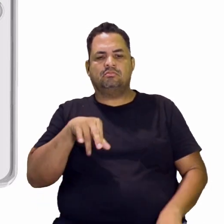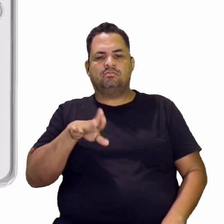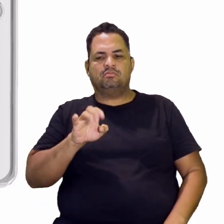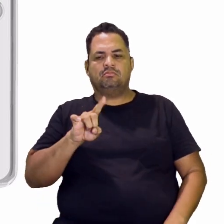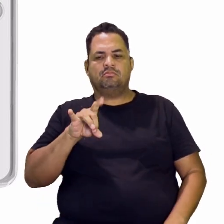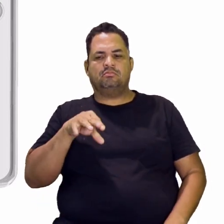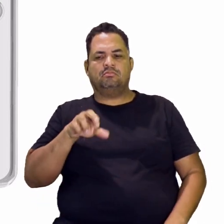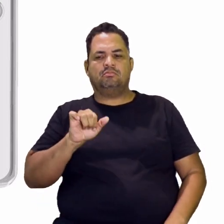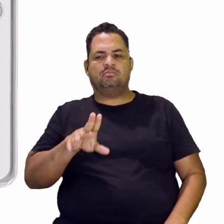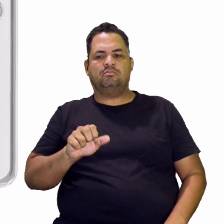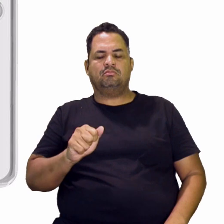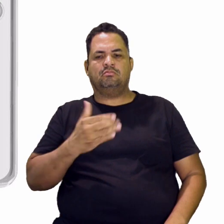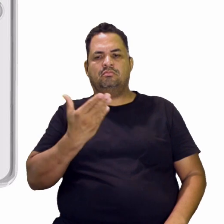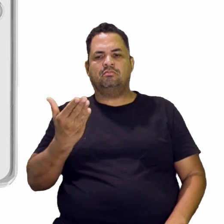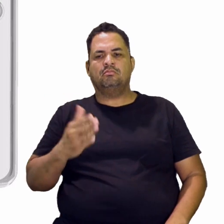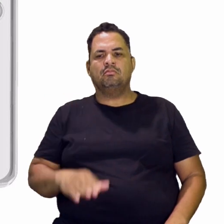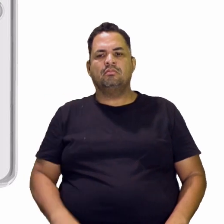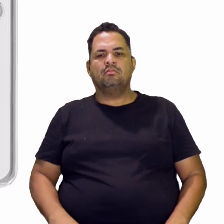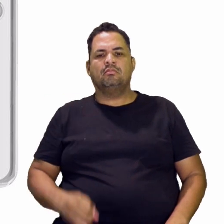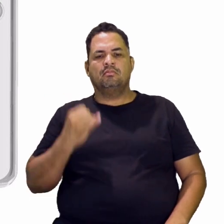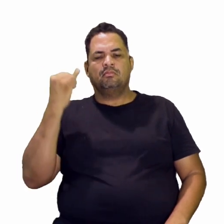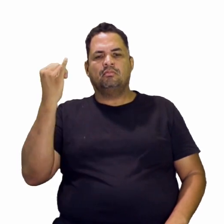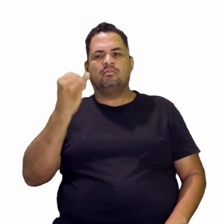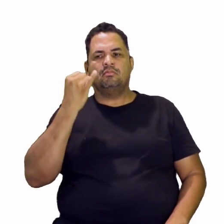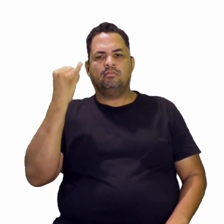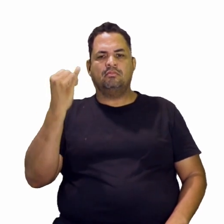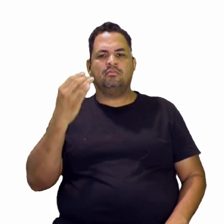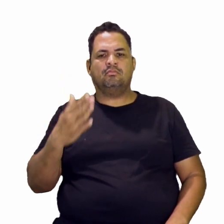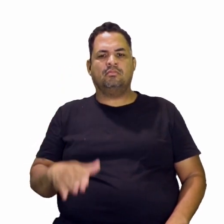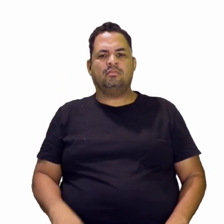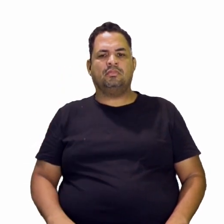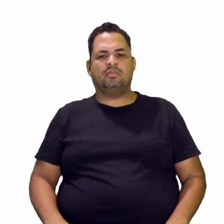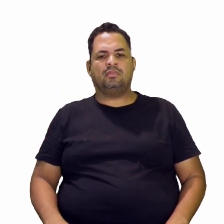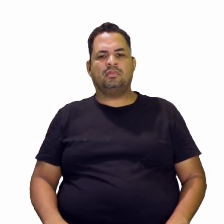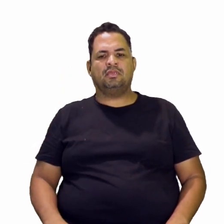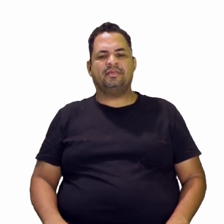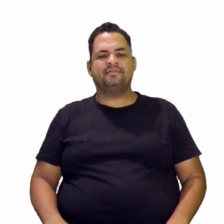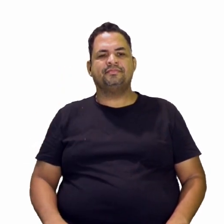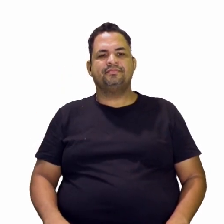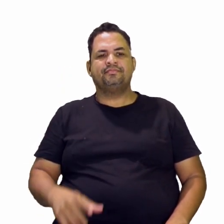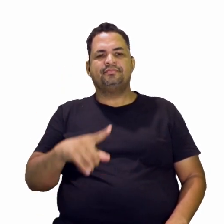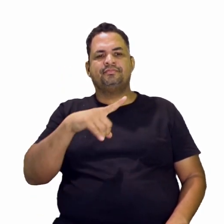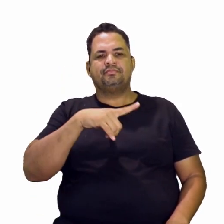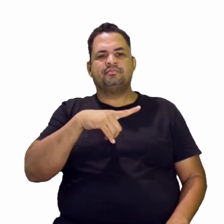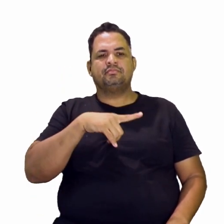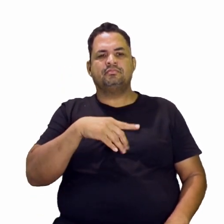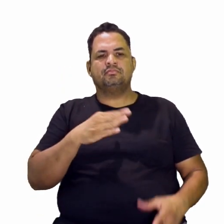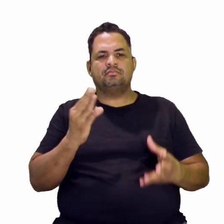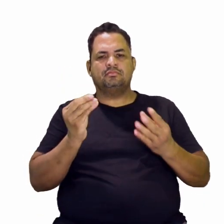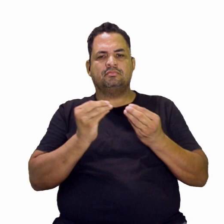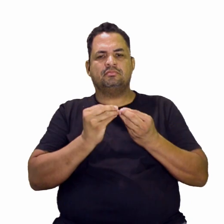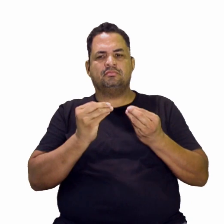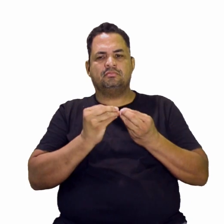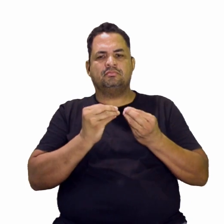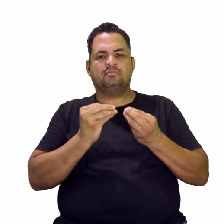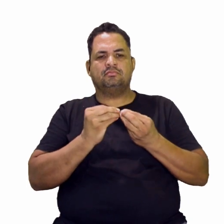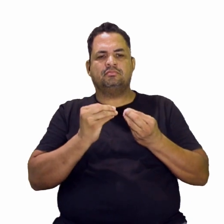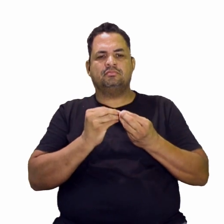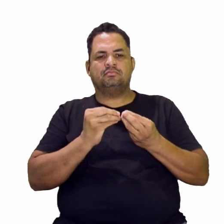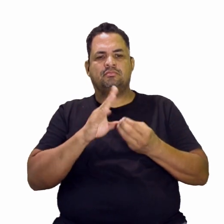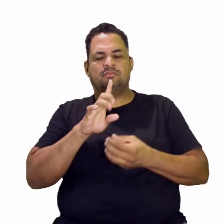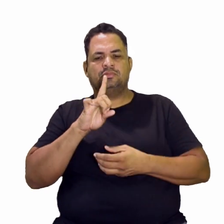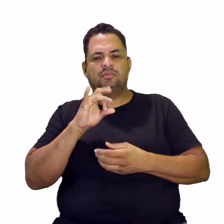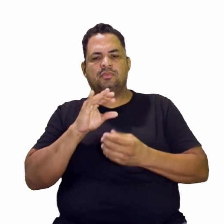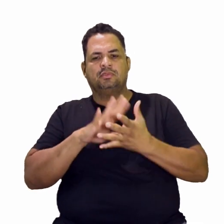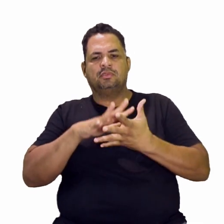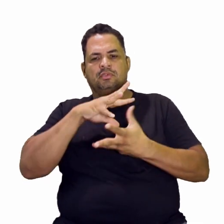sais minerais. E é importantíssimo, né? A água. A água, que é uma molécula de polo, é um